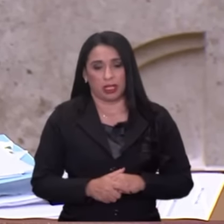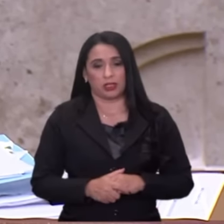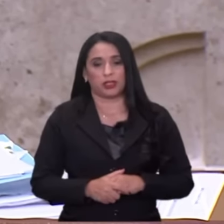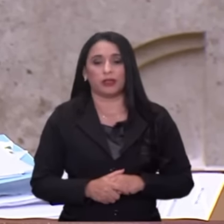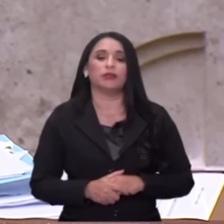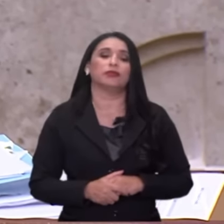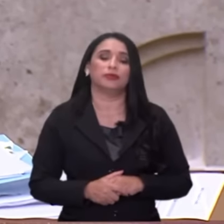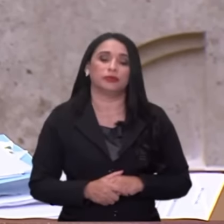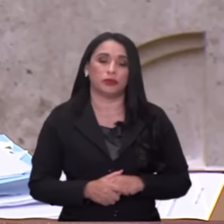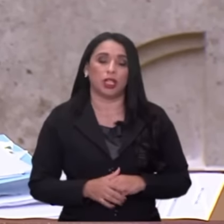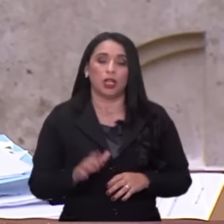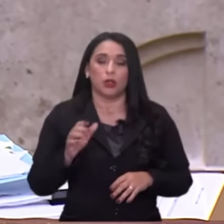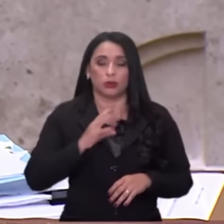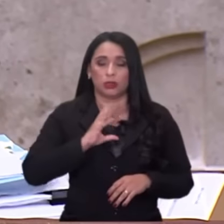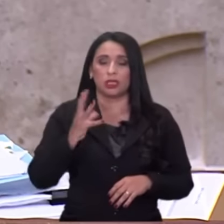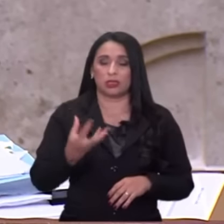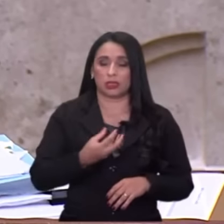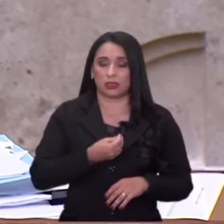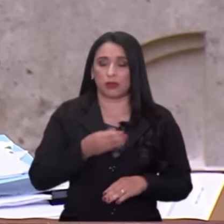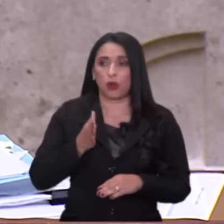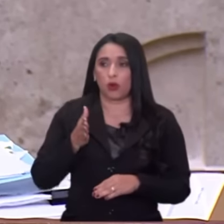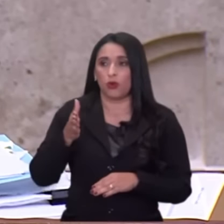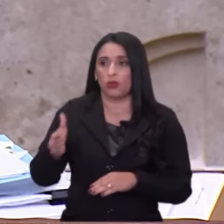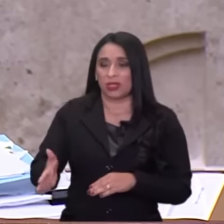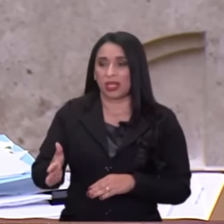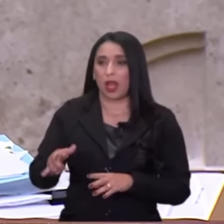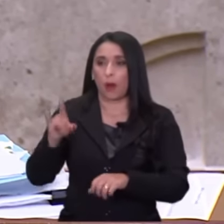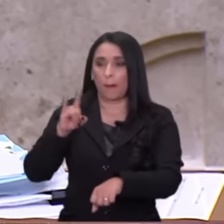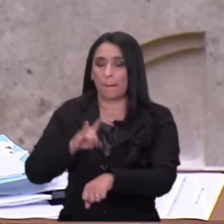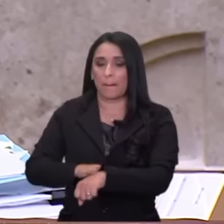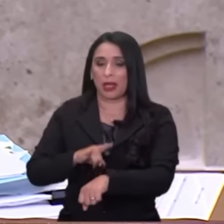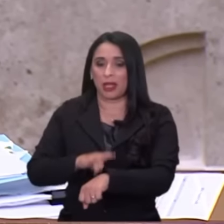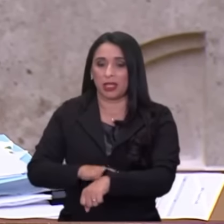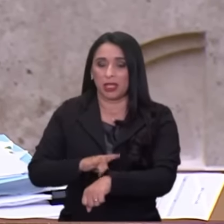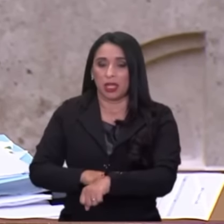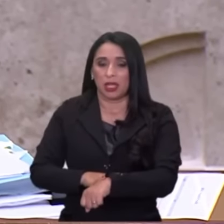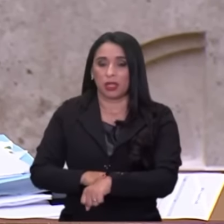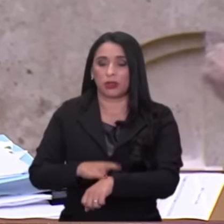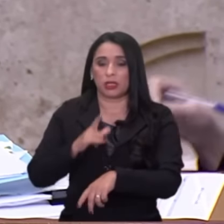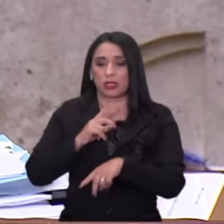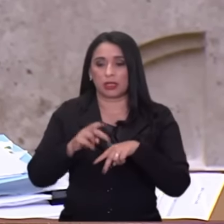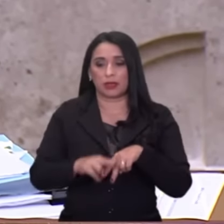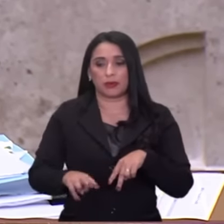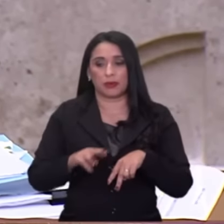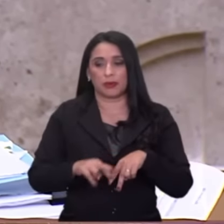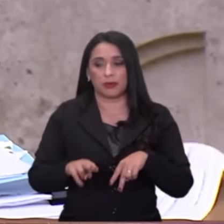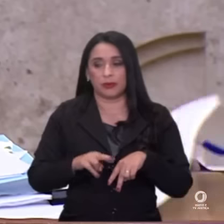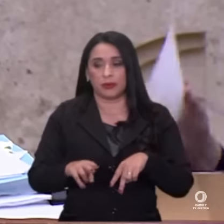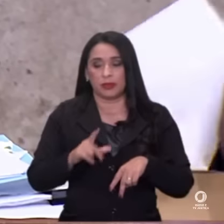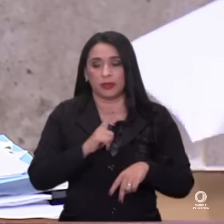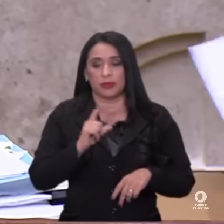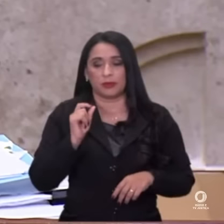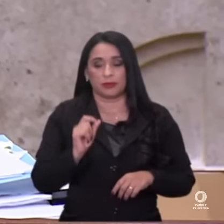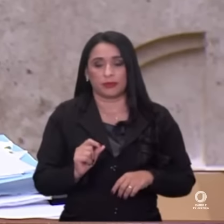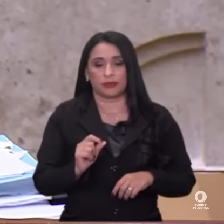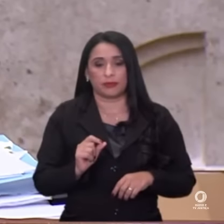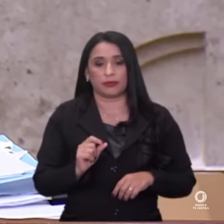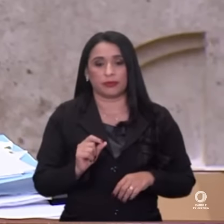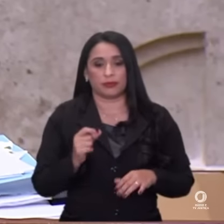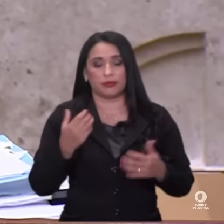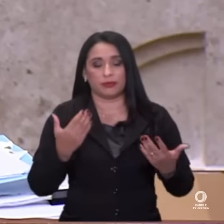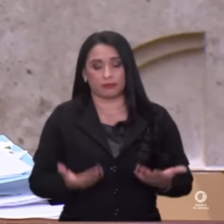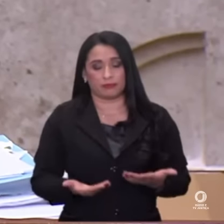banheiro público que corresponda à sua identidade de gênero. Essa é a questão constitucional